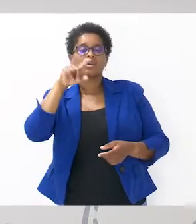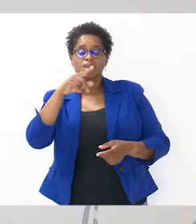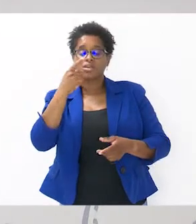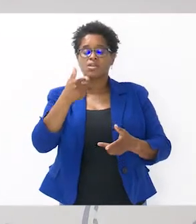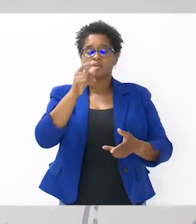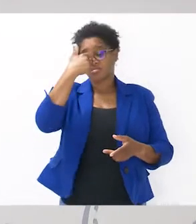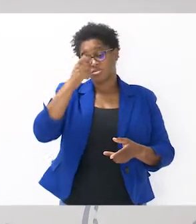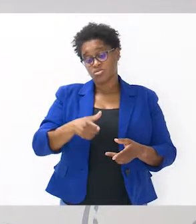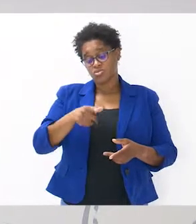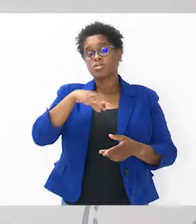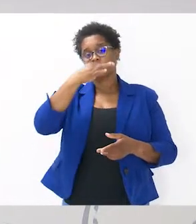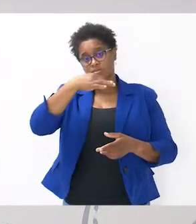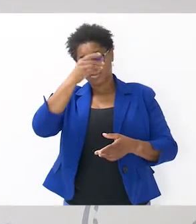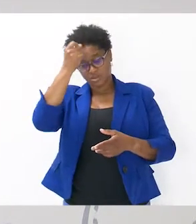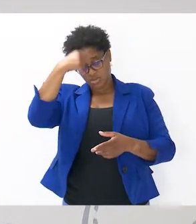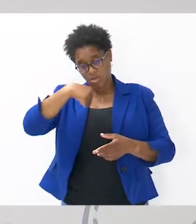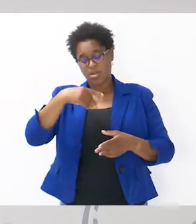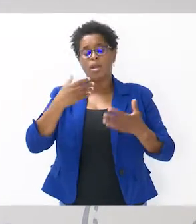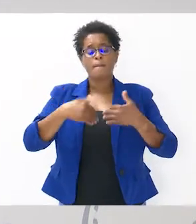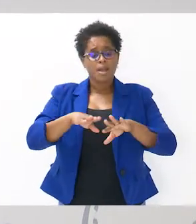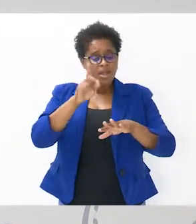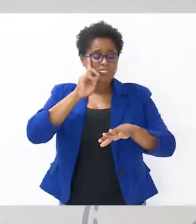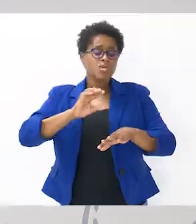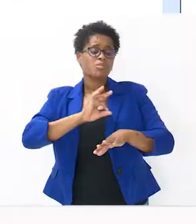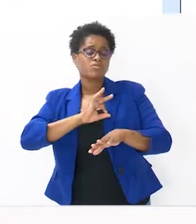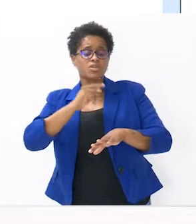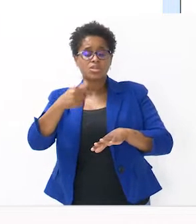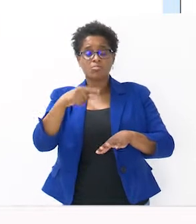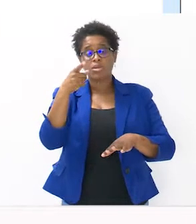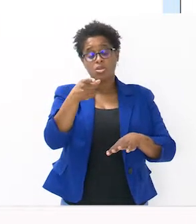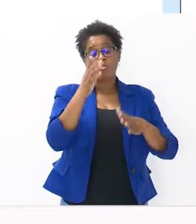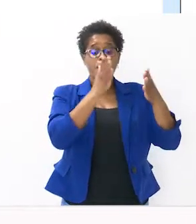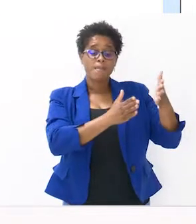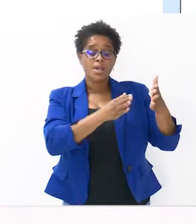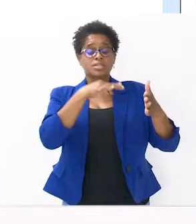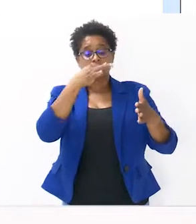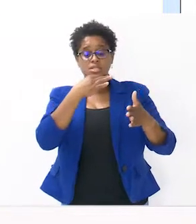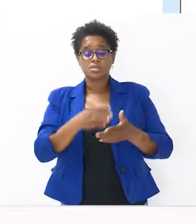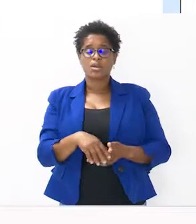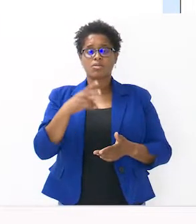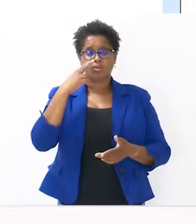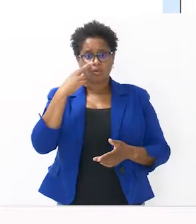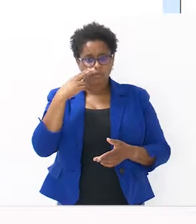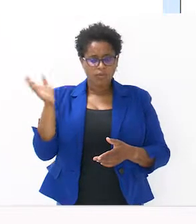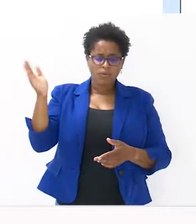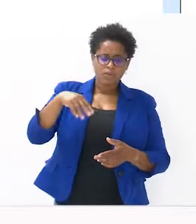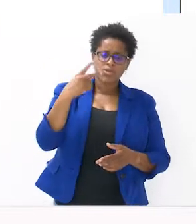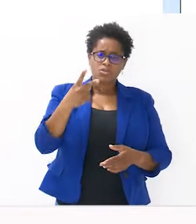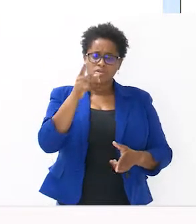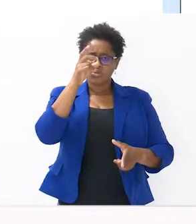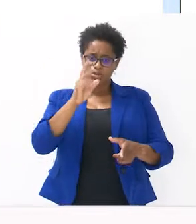a história. Mas, professora, temos ali uma parte, a parte que diz: apareceram dois